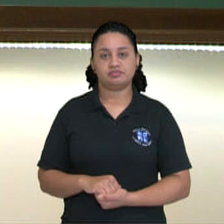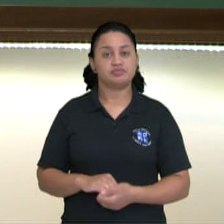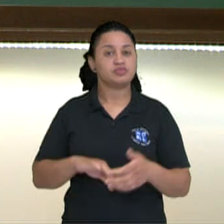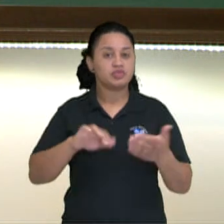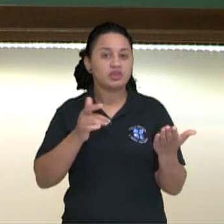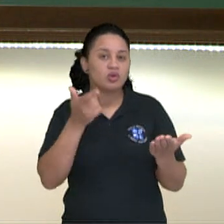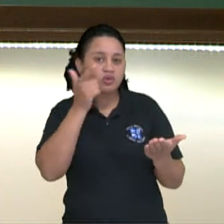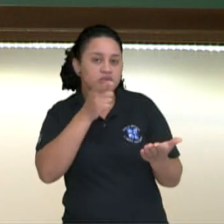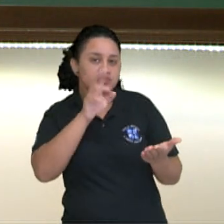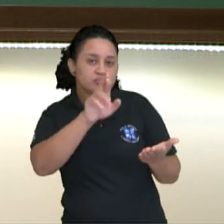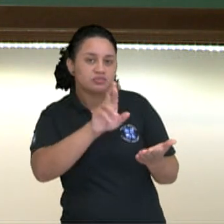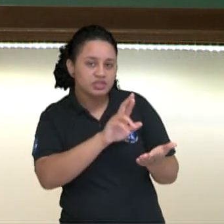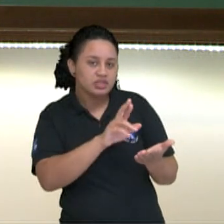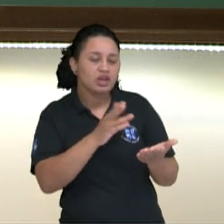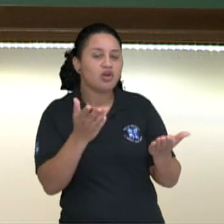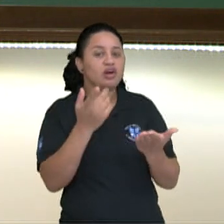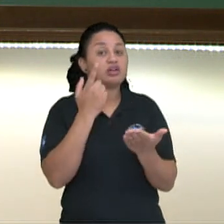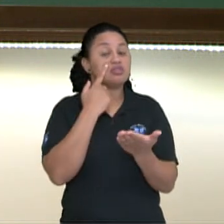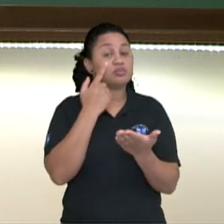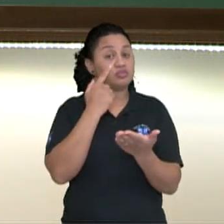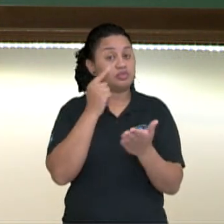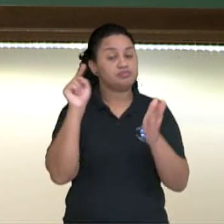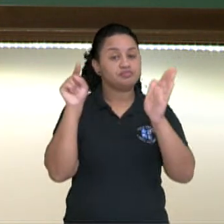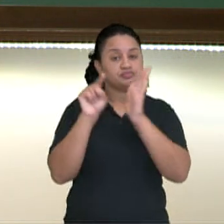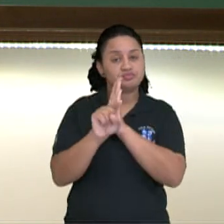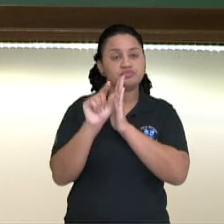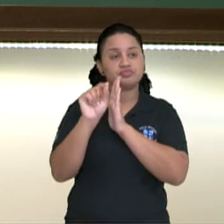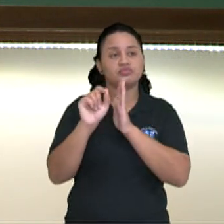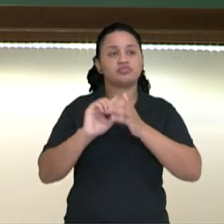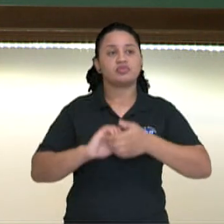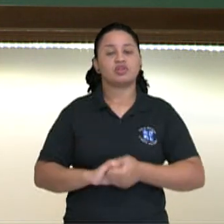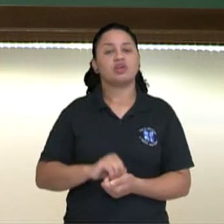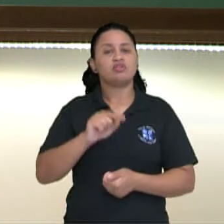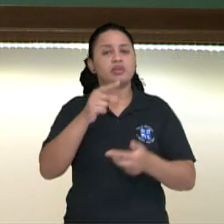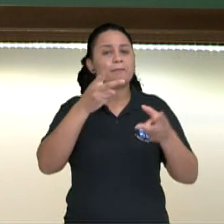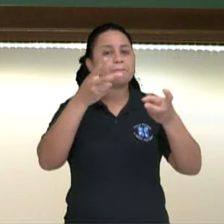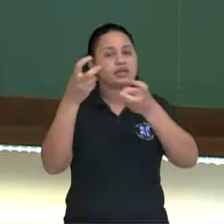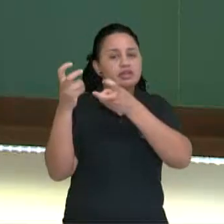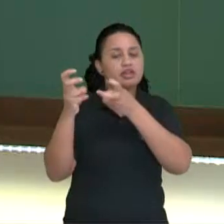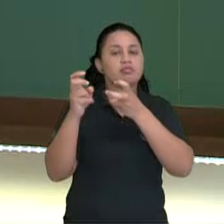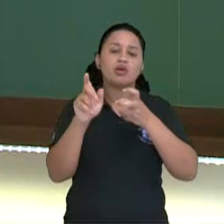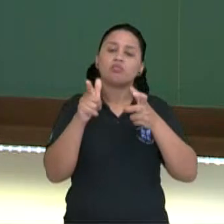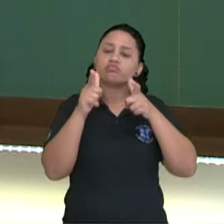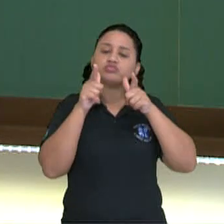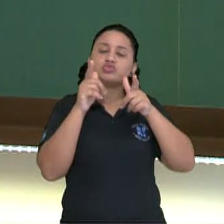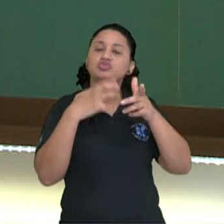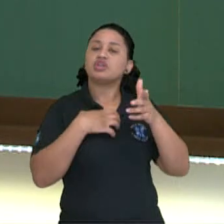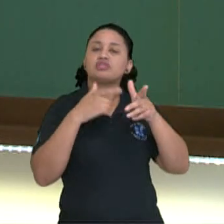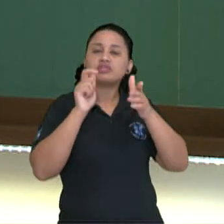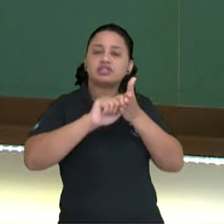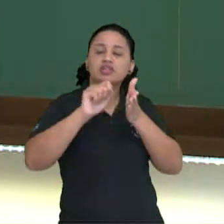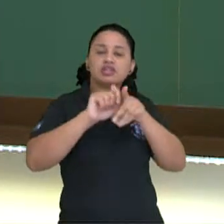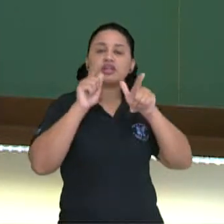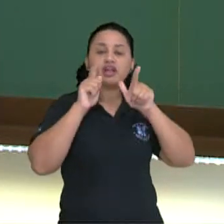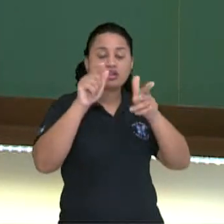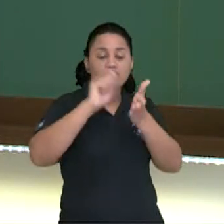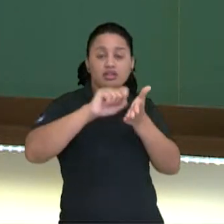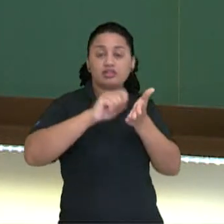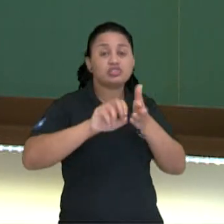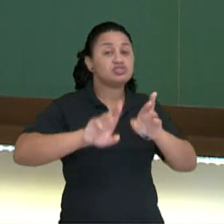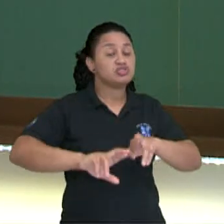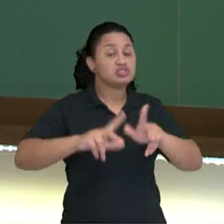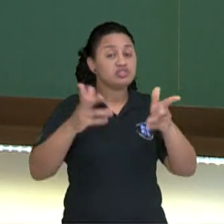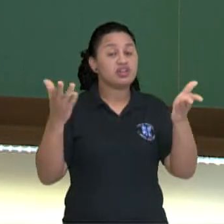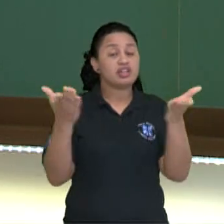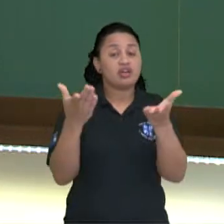Já respondeu? Vamos retomar então a questão. Você deve ter notado que a língua aqui empregada não está em conformidade com a atual